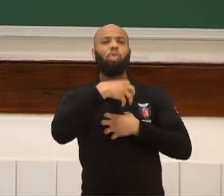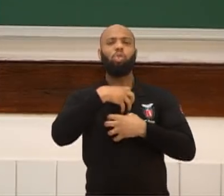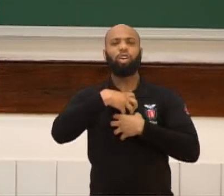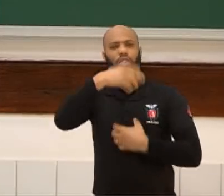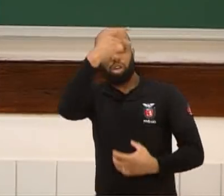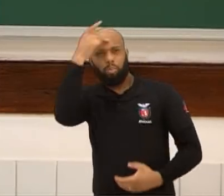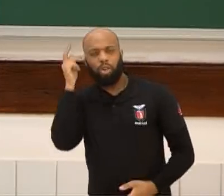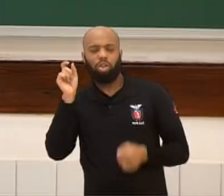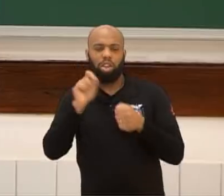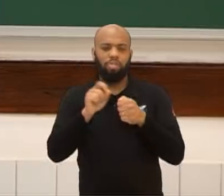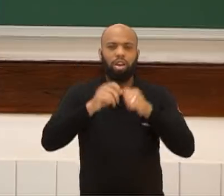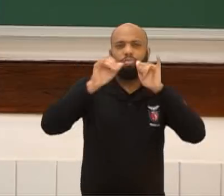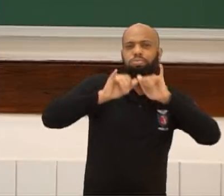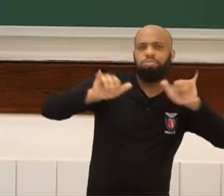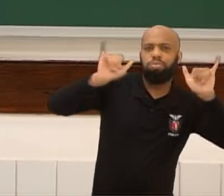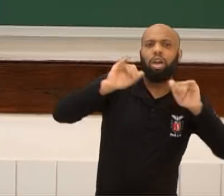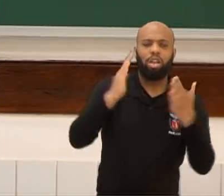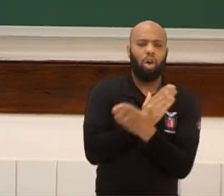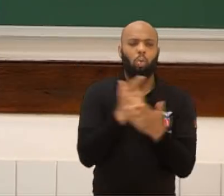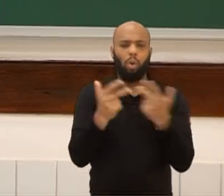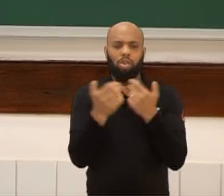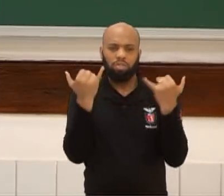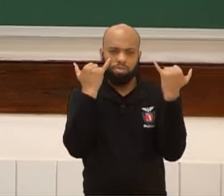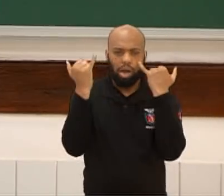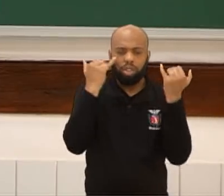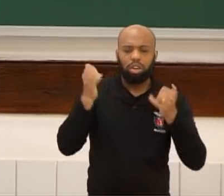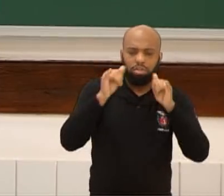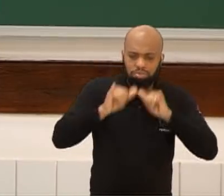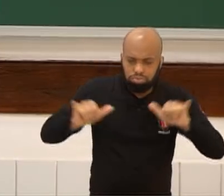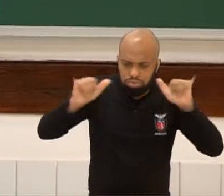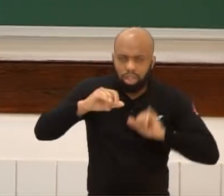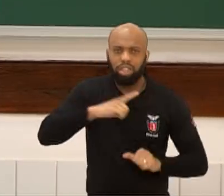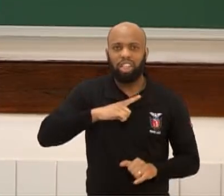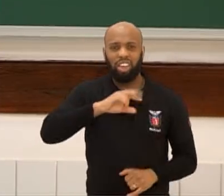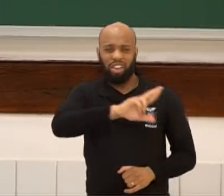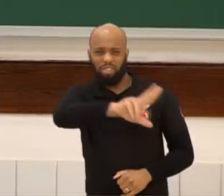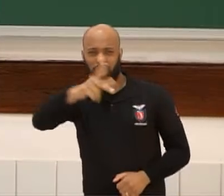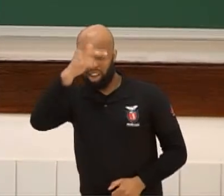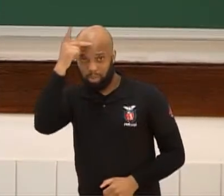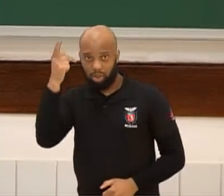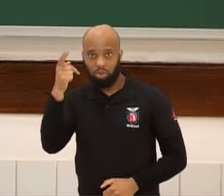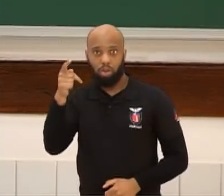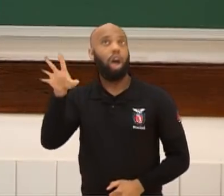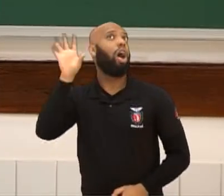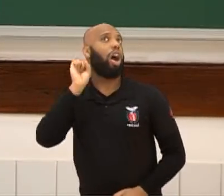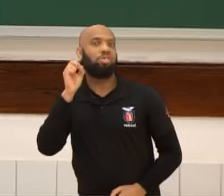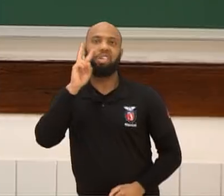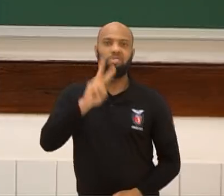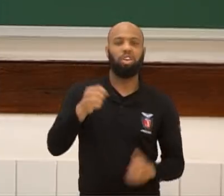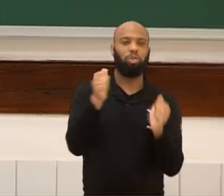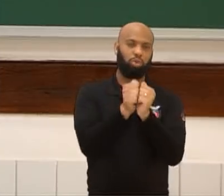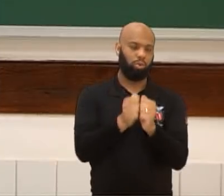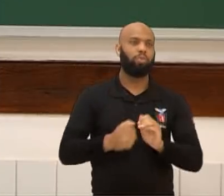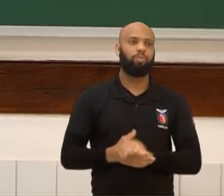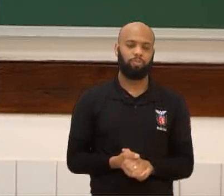que está comunicando uma determinada informação consegue atingir várias pessoas ao mesmo tempo.